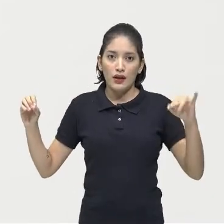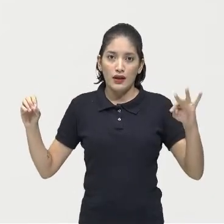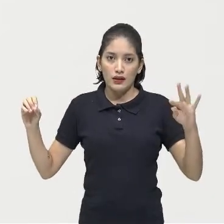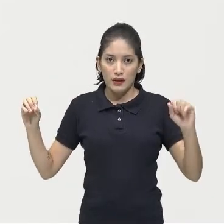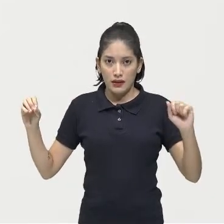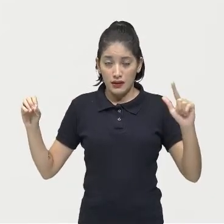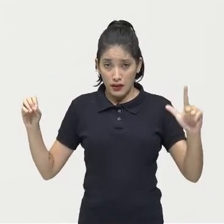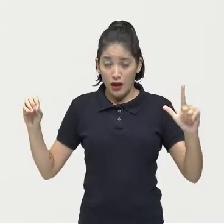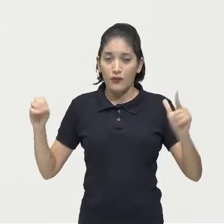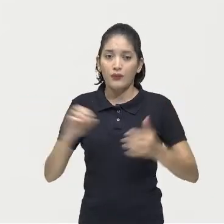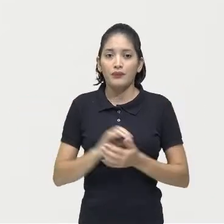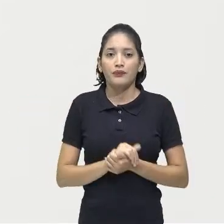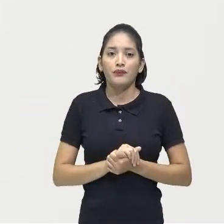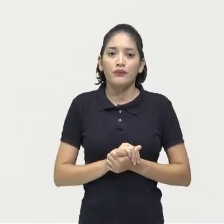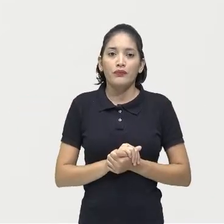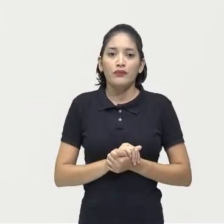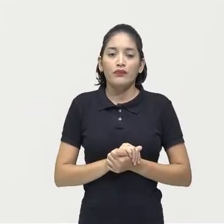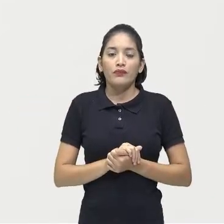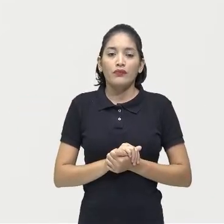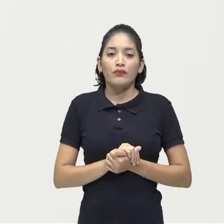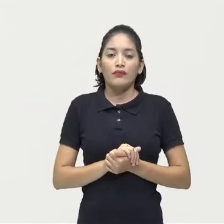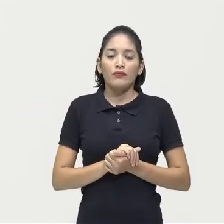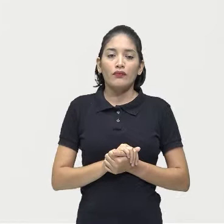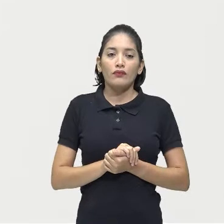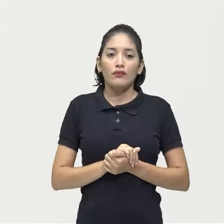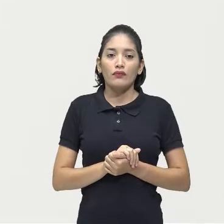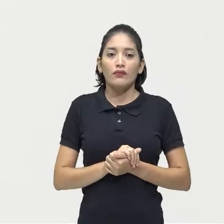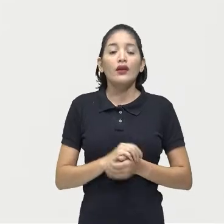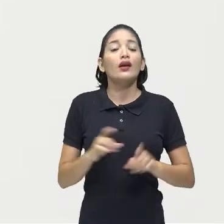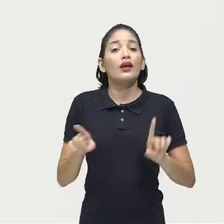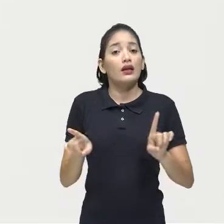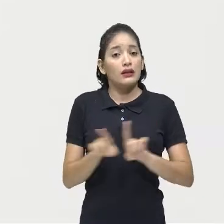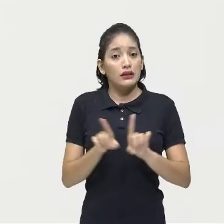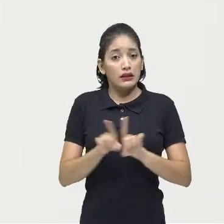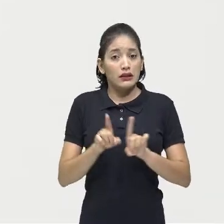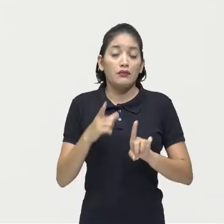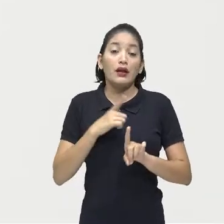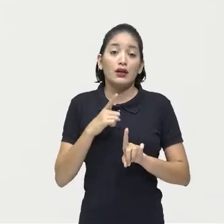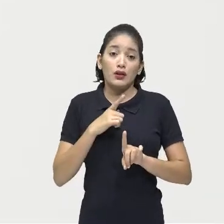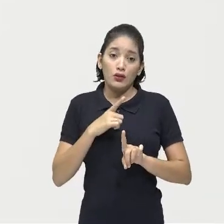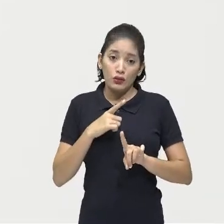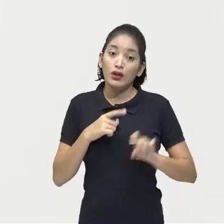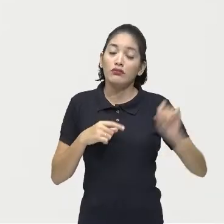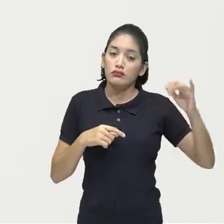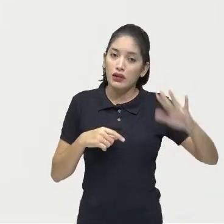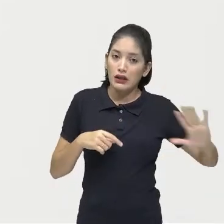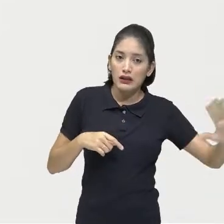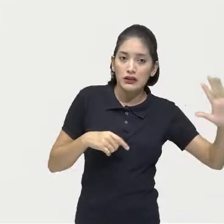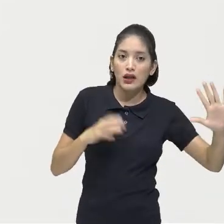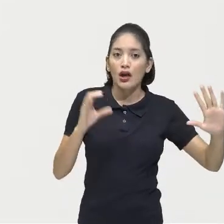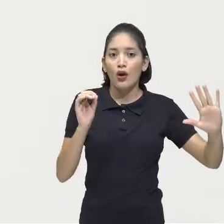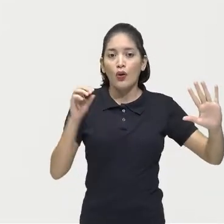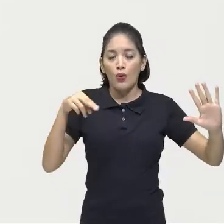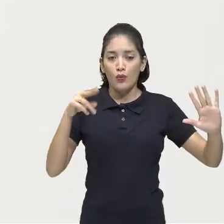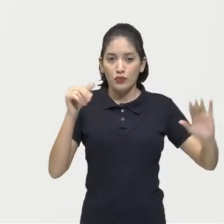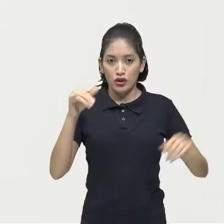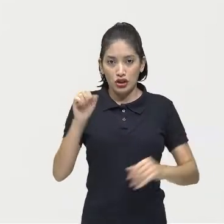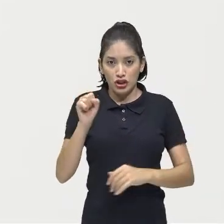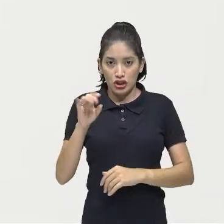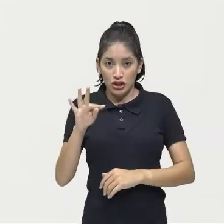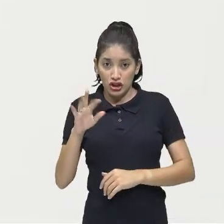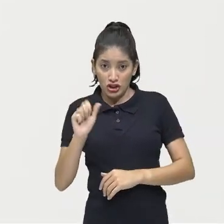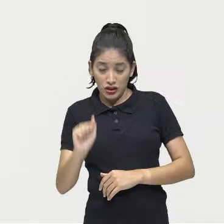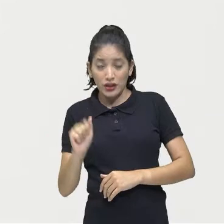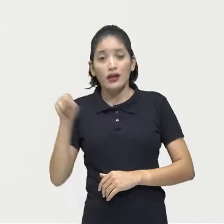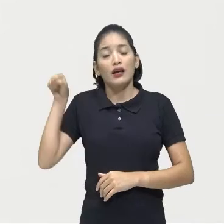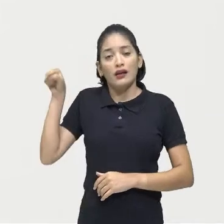tem o mundo comunista, né, onde a gente vai encontrar a parte oriental e a parte ocidental, que é justamente